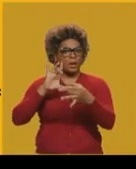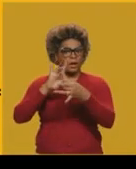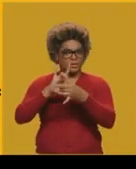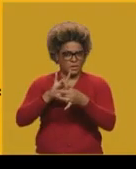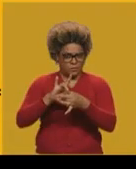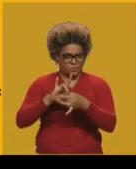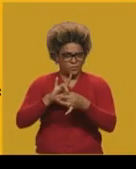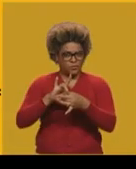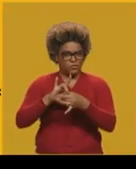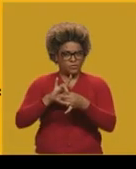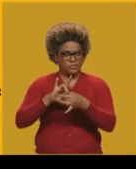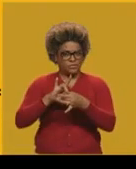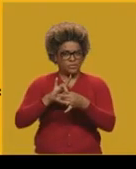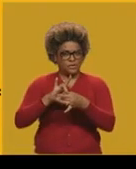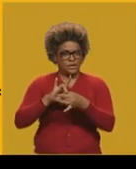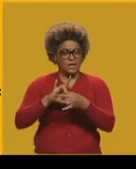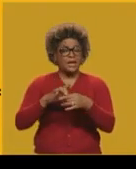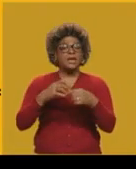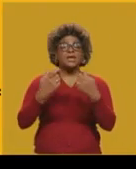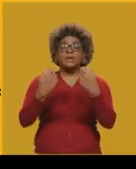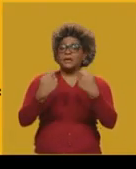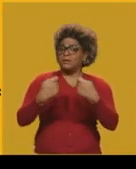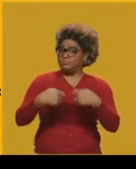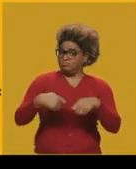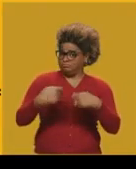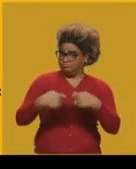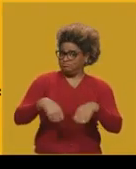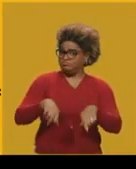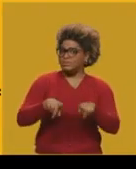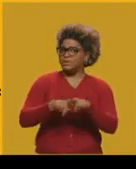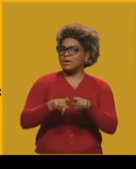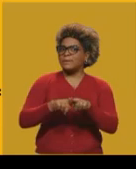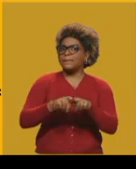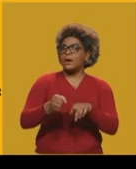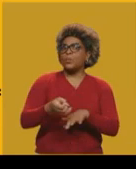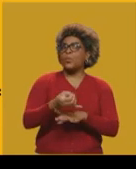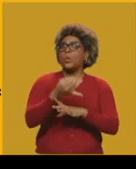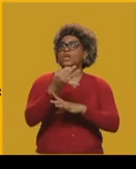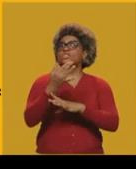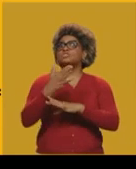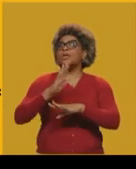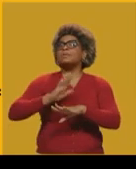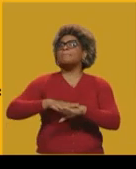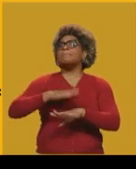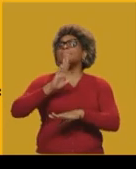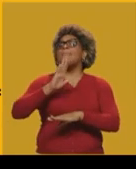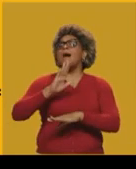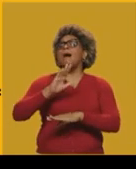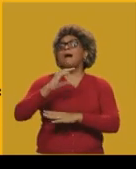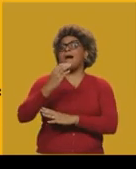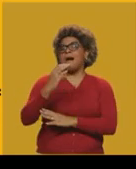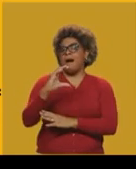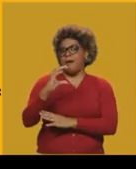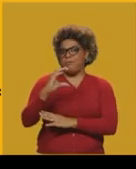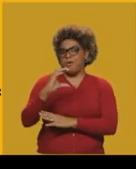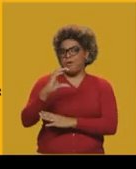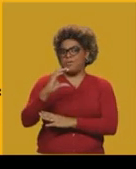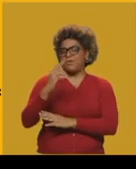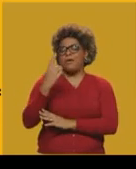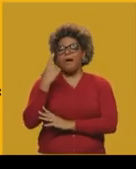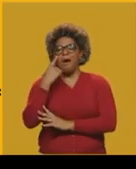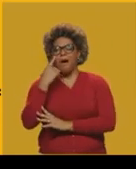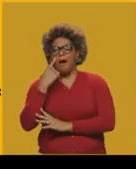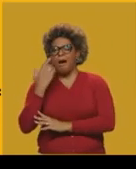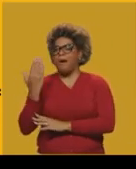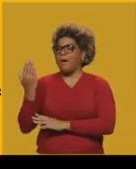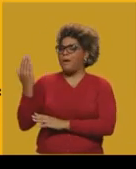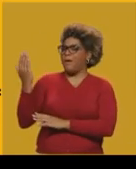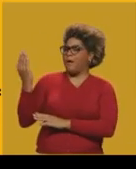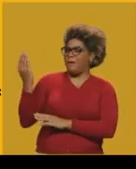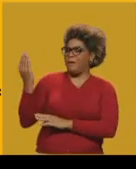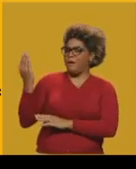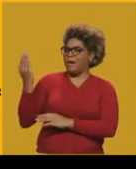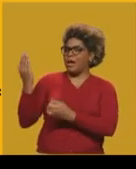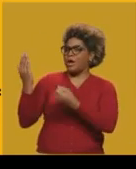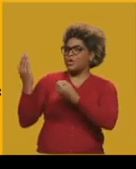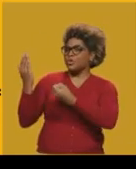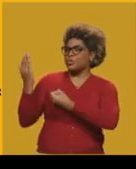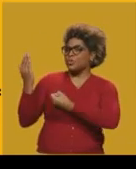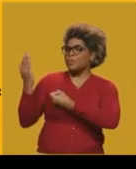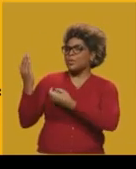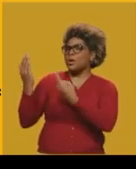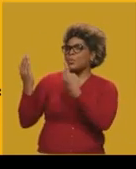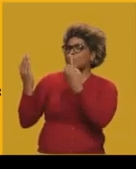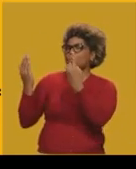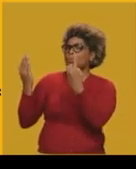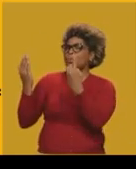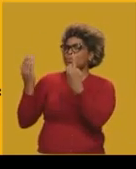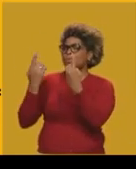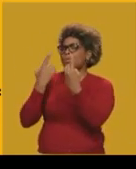dupla ligação, ela precisa ter a maior quantidade de carbonos. Então, aqui, se você olhar pelo número 1, você vai ver